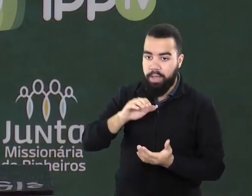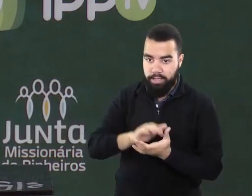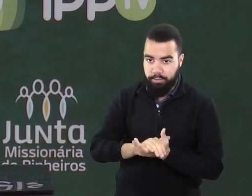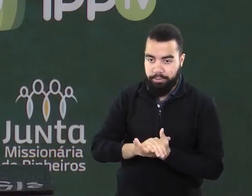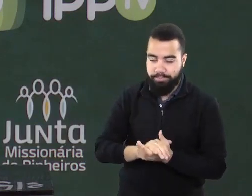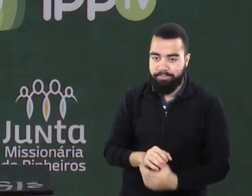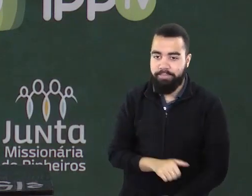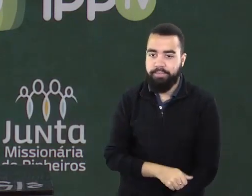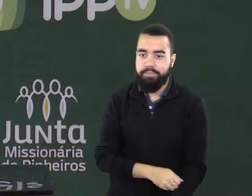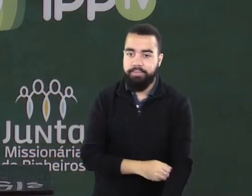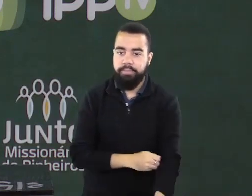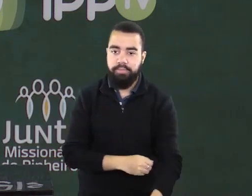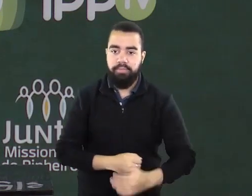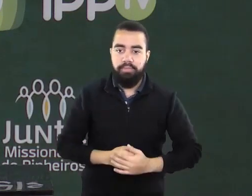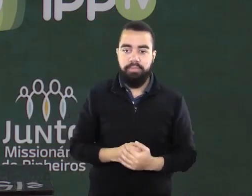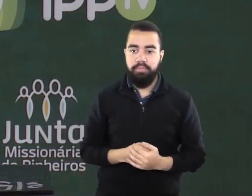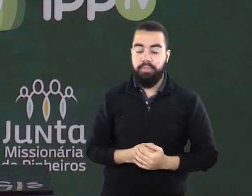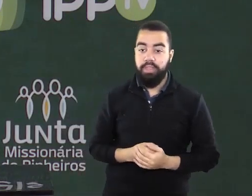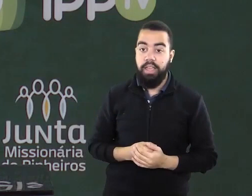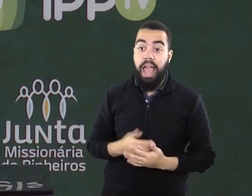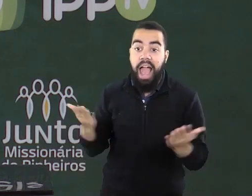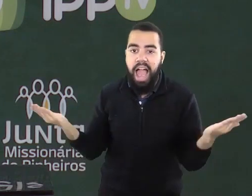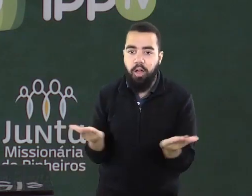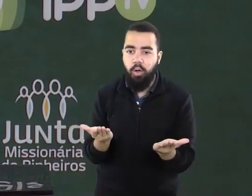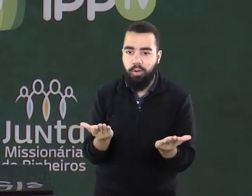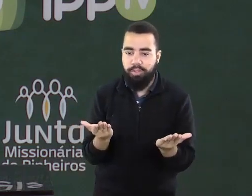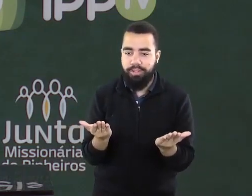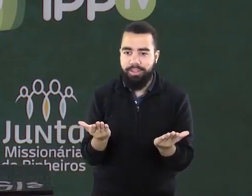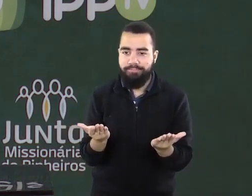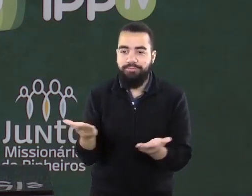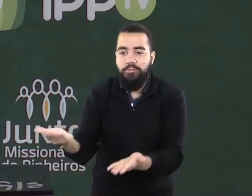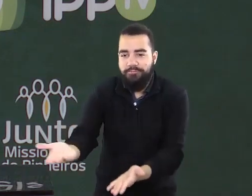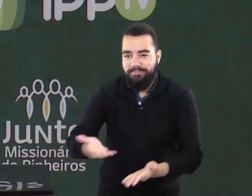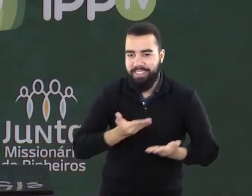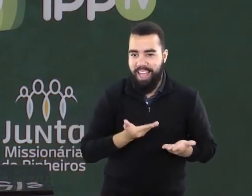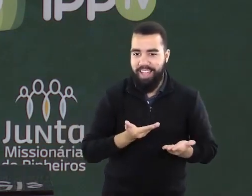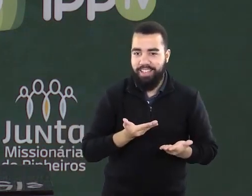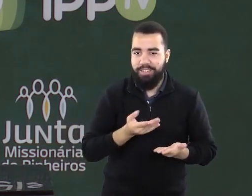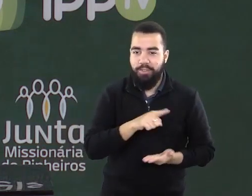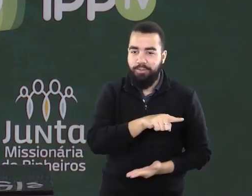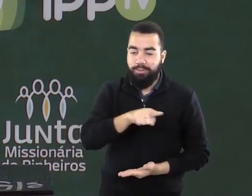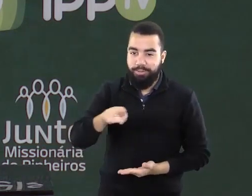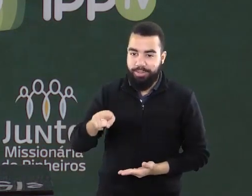convidar você para fazer uma viagem comigo.